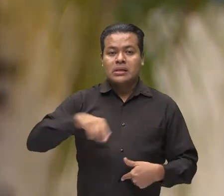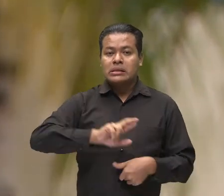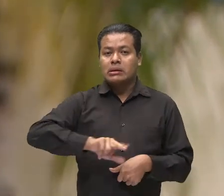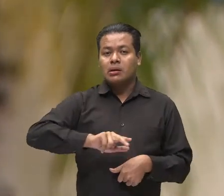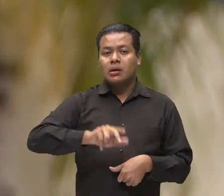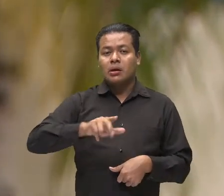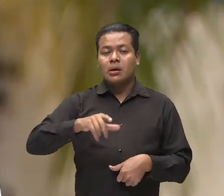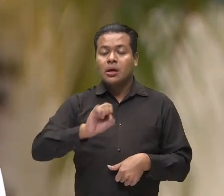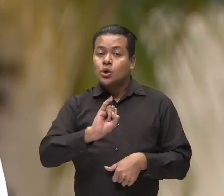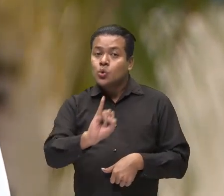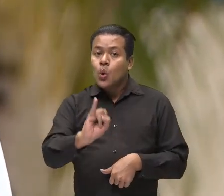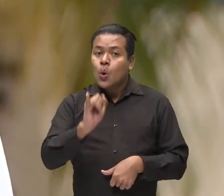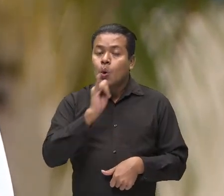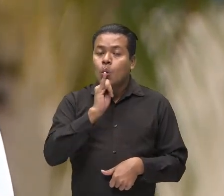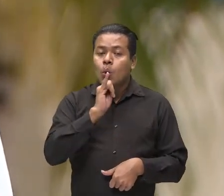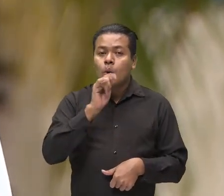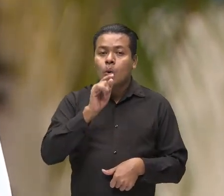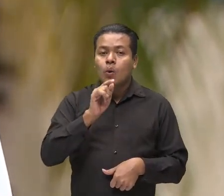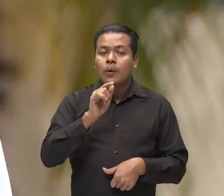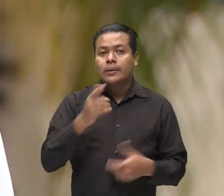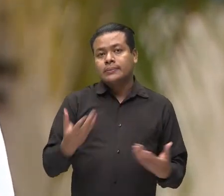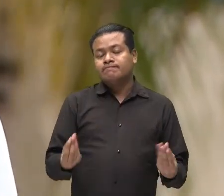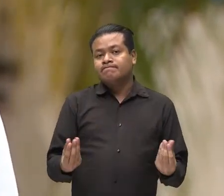só deve haver